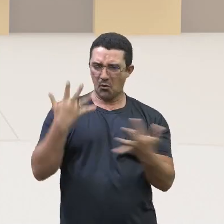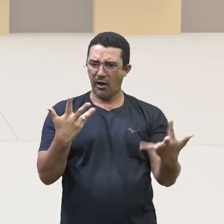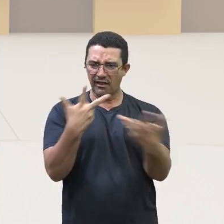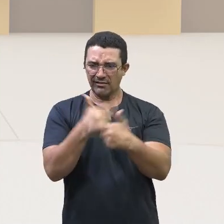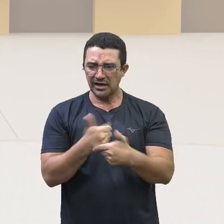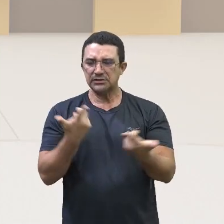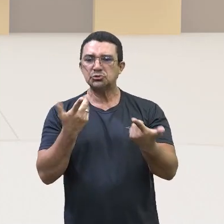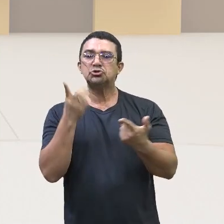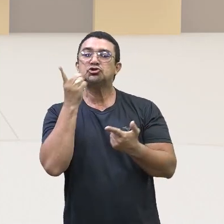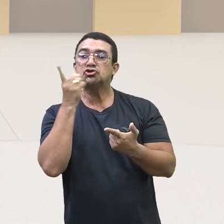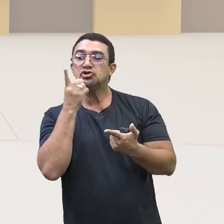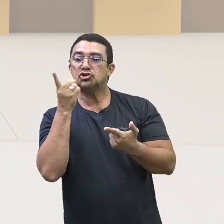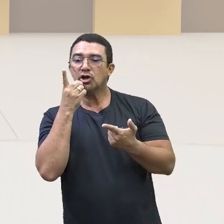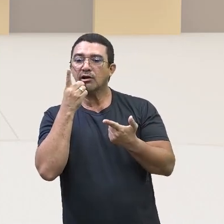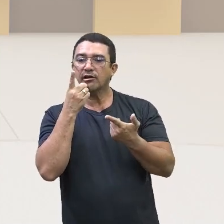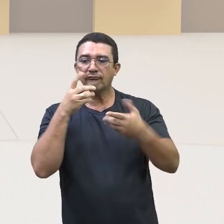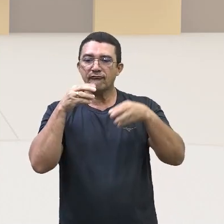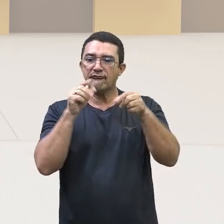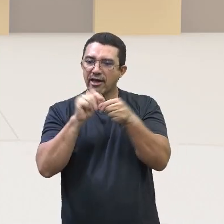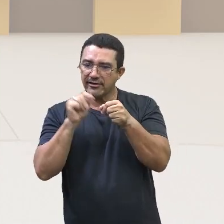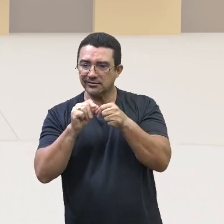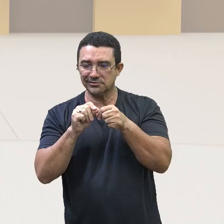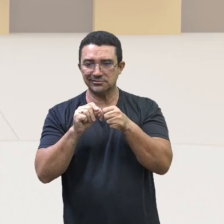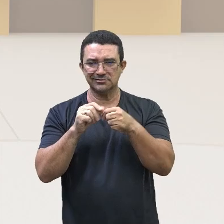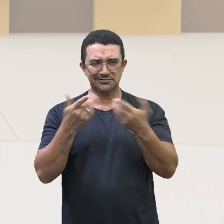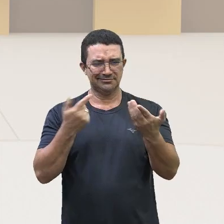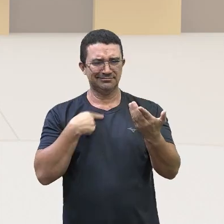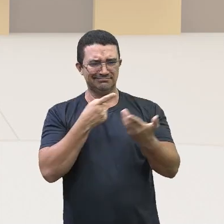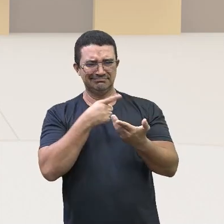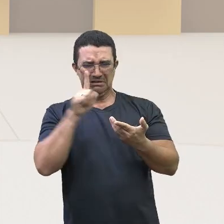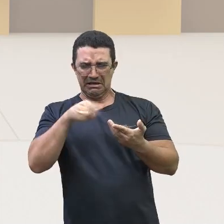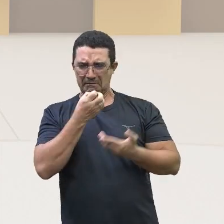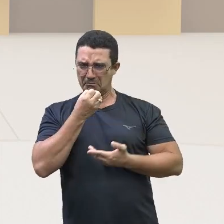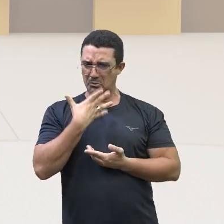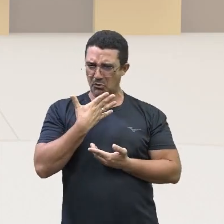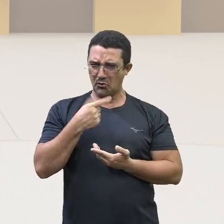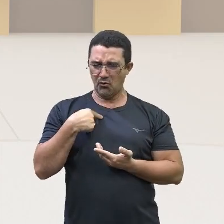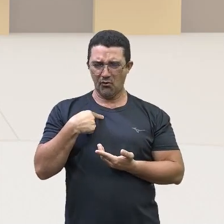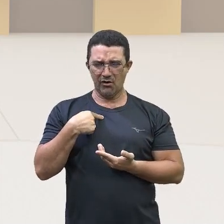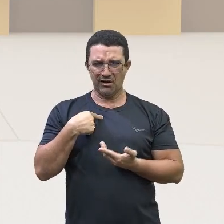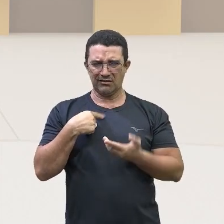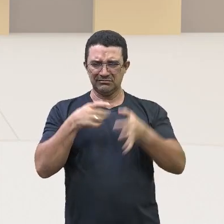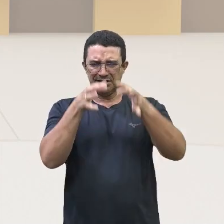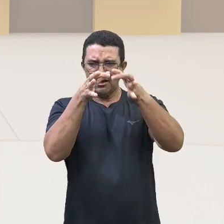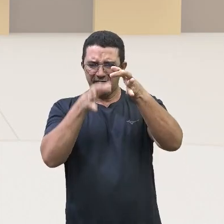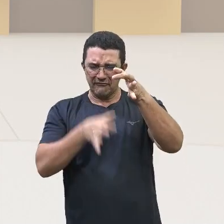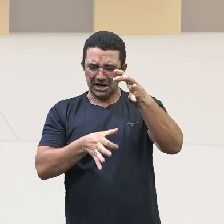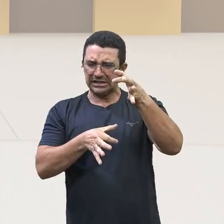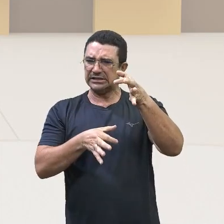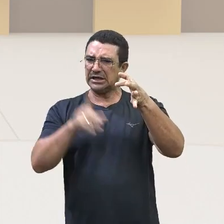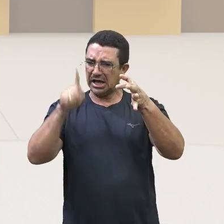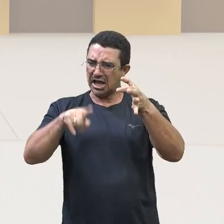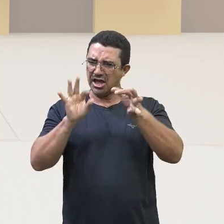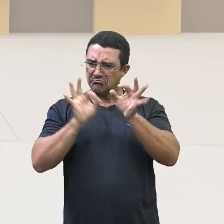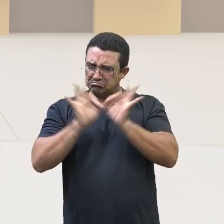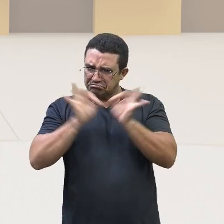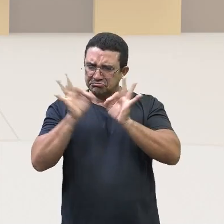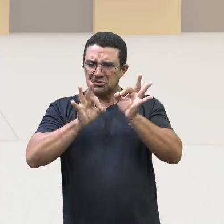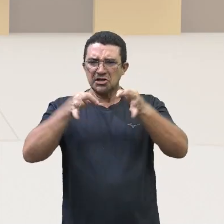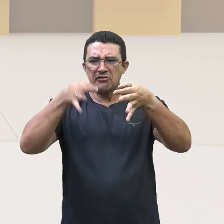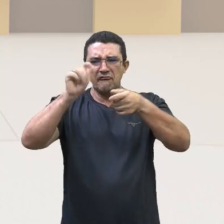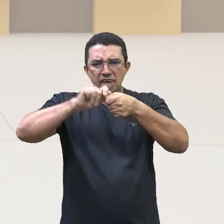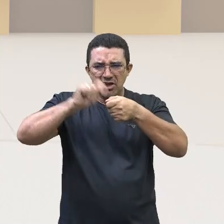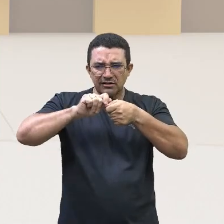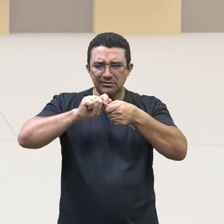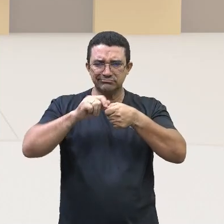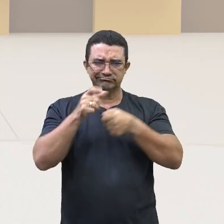de validade, enfim. É muito... Eu ficaria assim, será que ela é boa? Será que é segura? Será que ela foi bem feita? Então vejam que